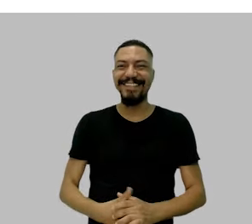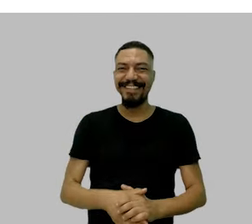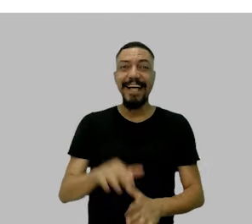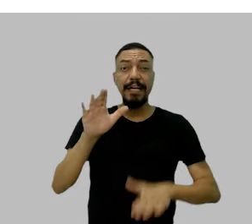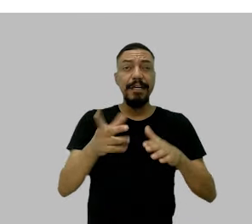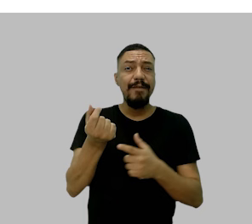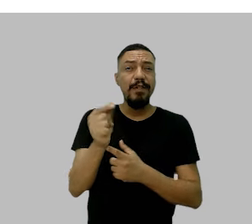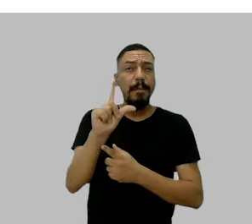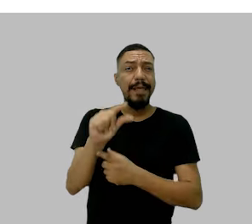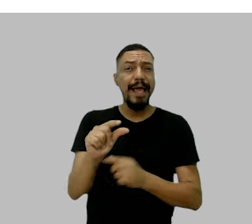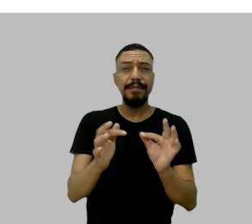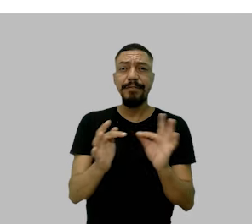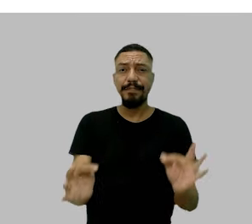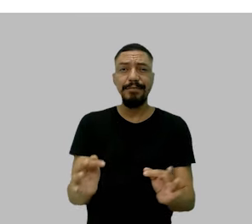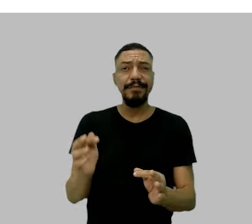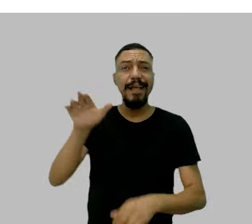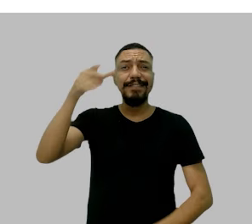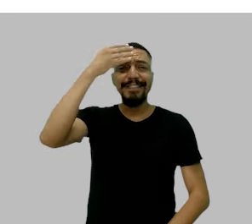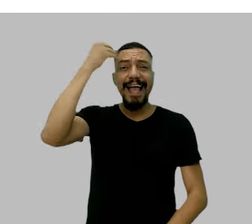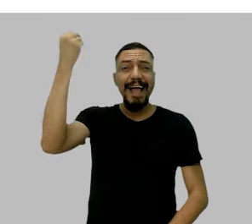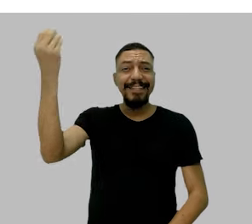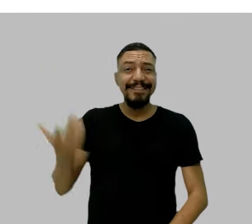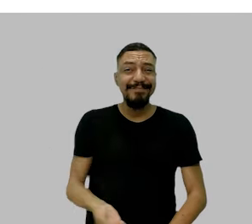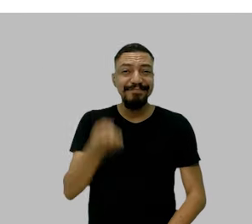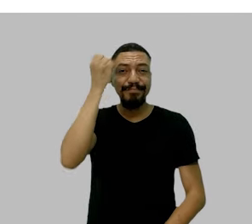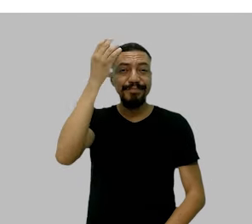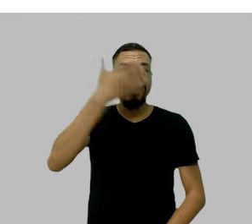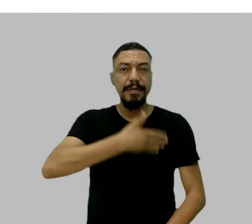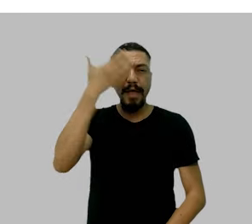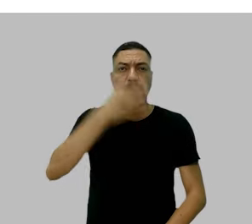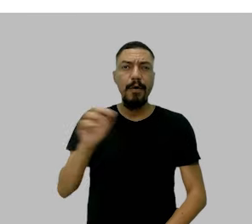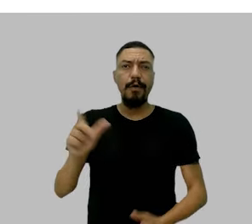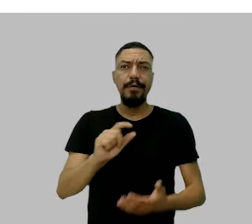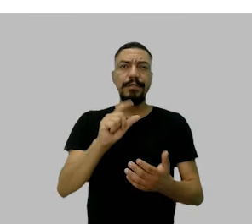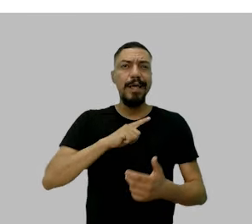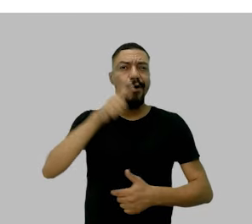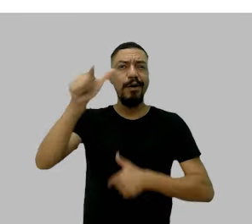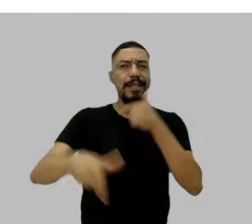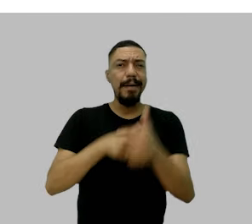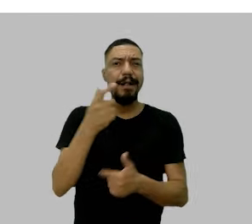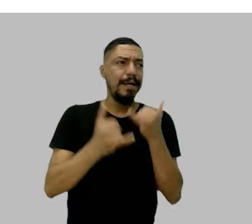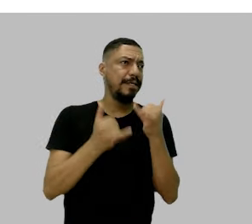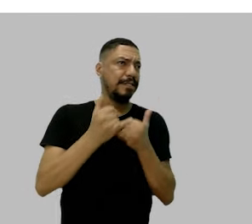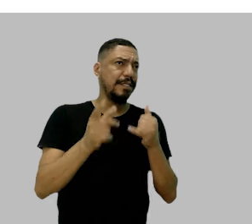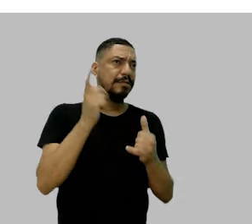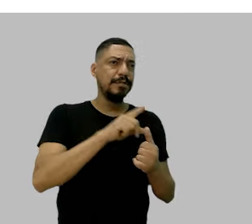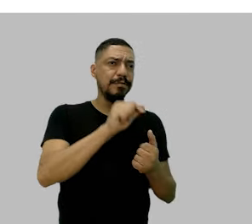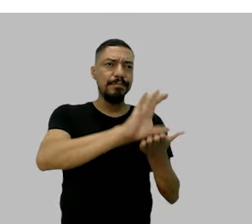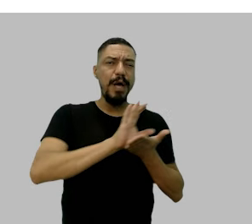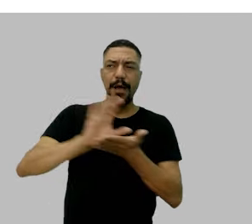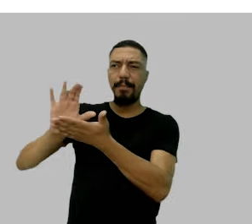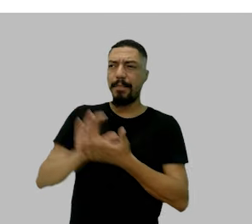baixo, passa. Né? E aí, assim, às vezes a pessoa recebeu um trabalho parecido naquele mês, então, lá